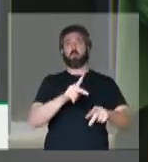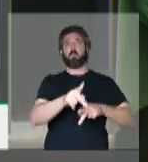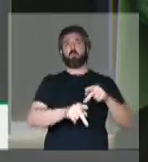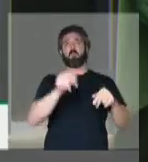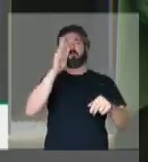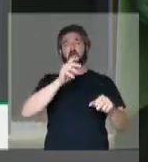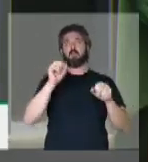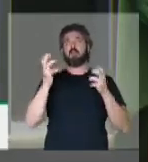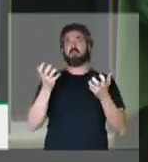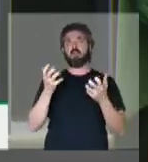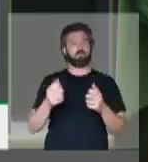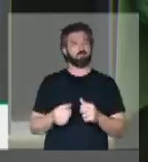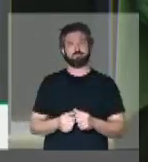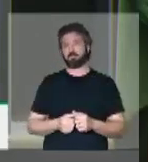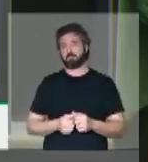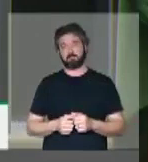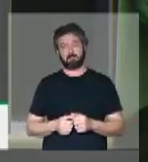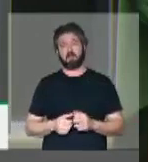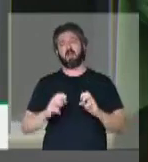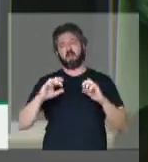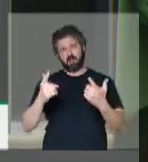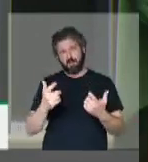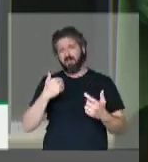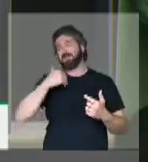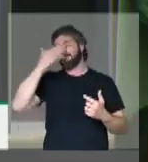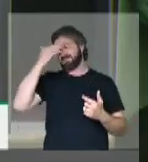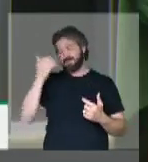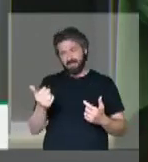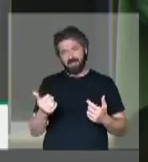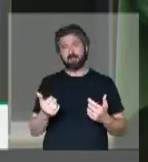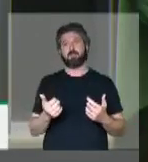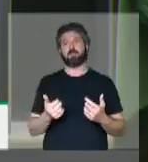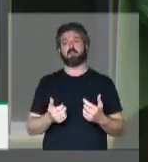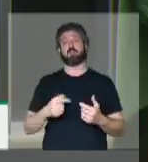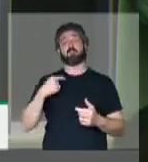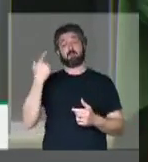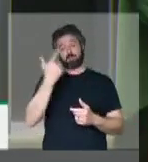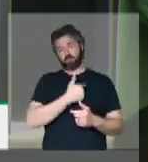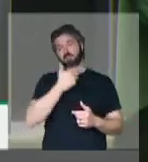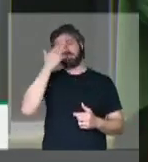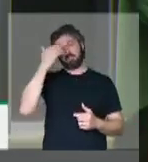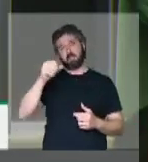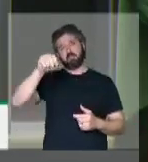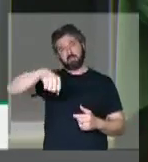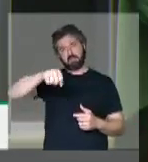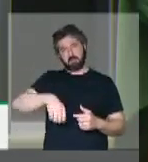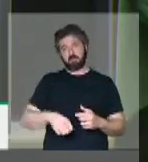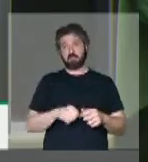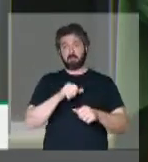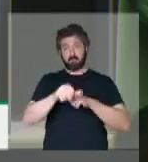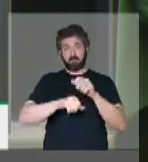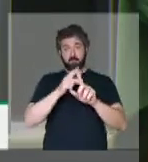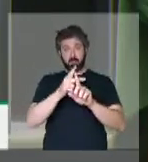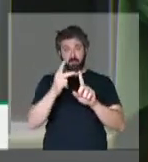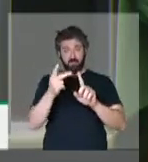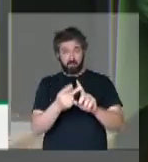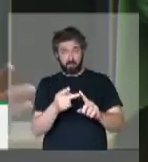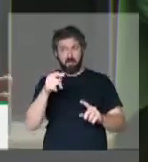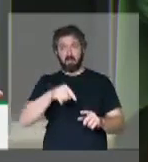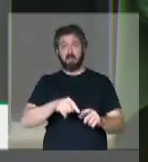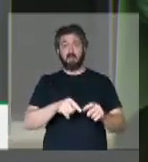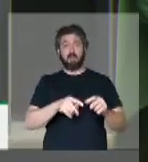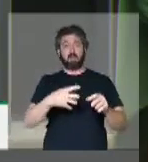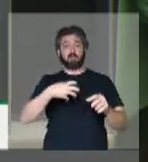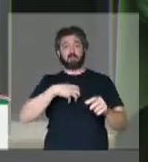pelo país. Claro que nós sabemos, sempre soubemos, que esta reforma não era,